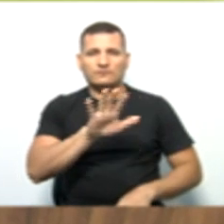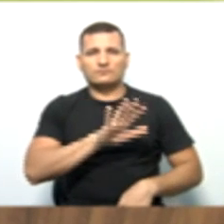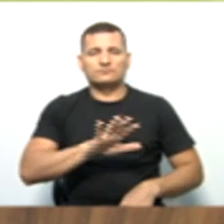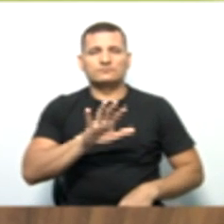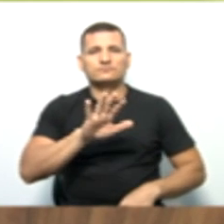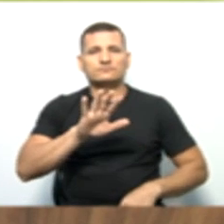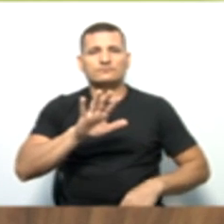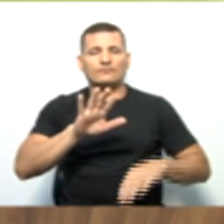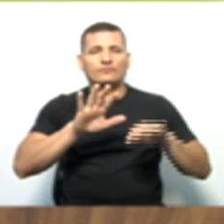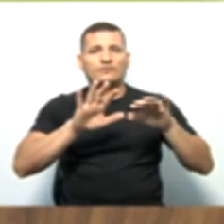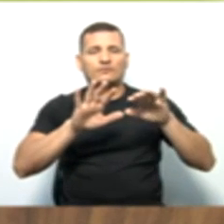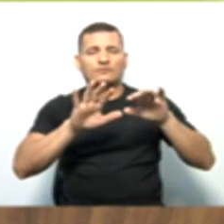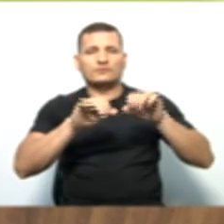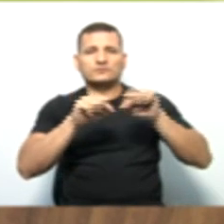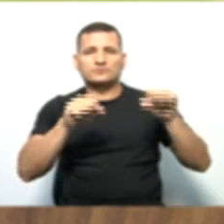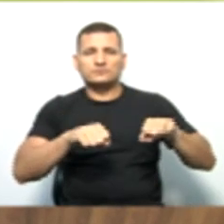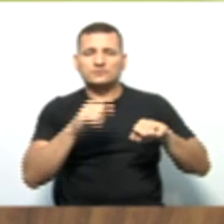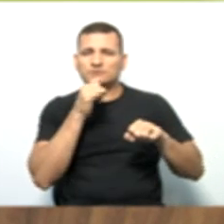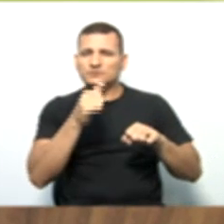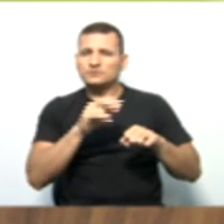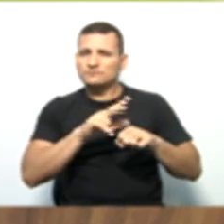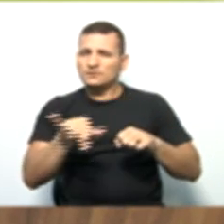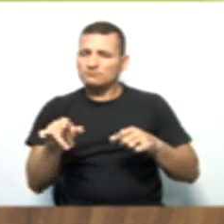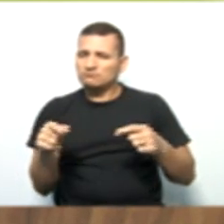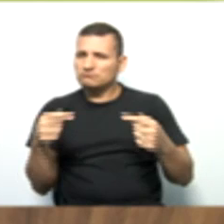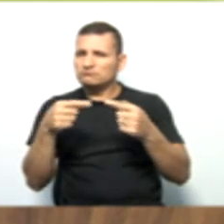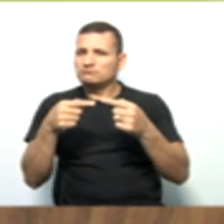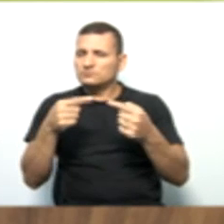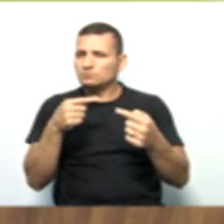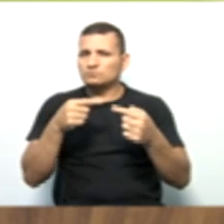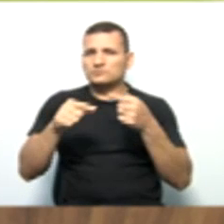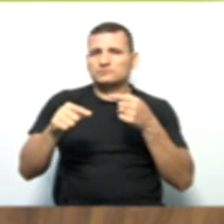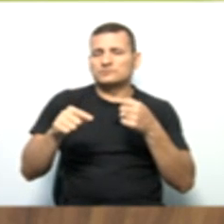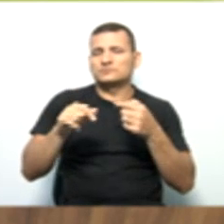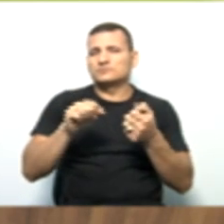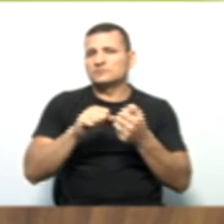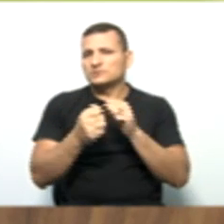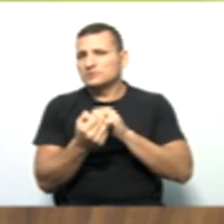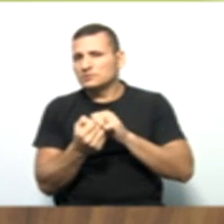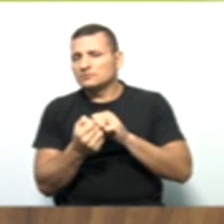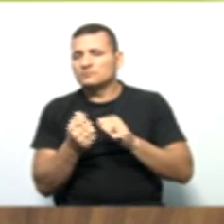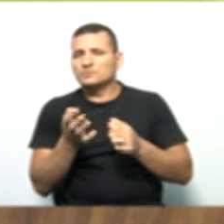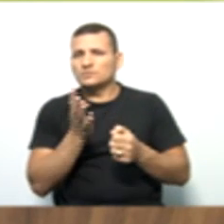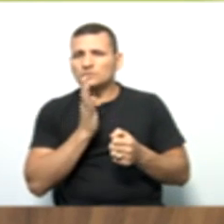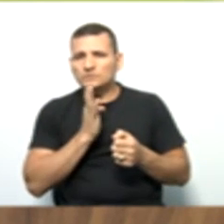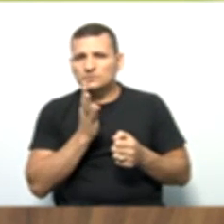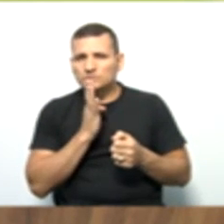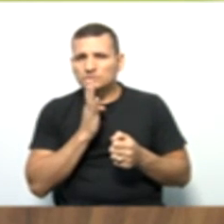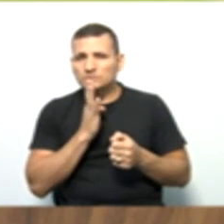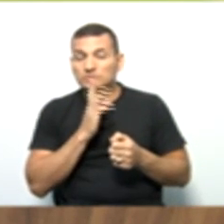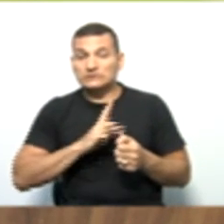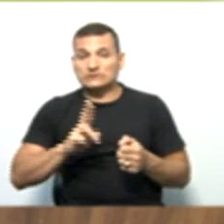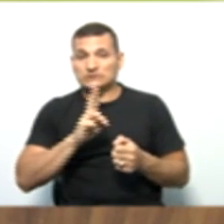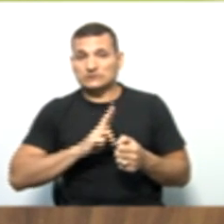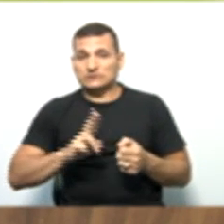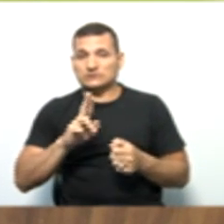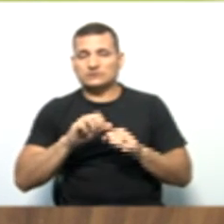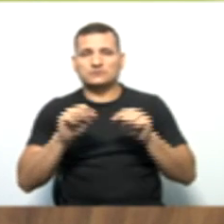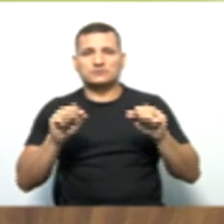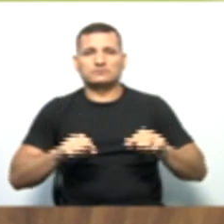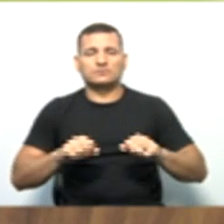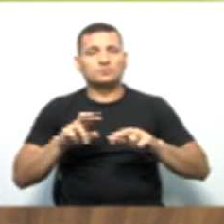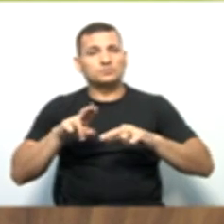seu sistema lá, se vai ficar adaptável para eles, se eles vão conseguir reconhecer realmente o sistema e usar. Então, por isso que a